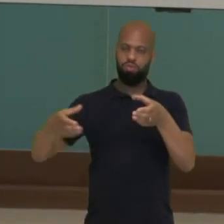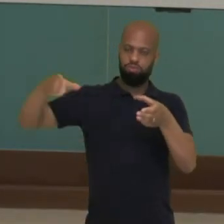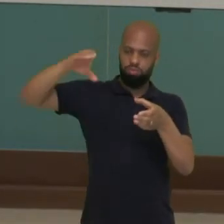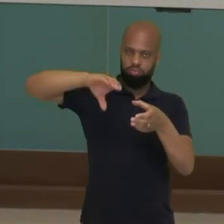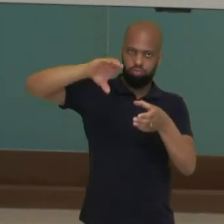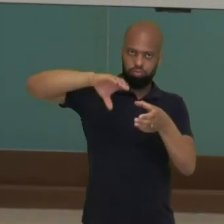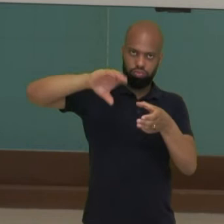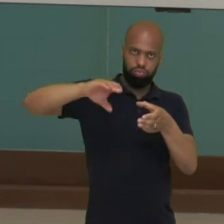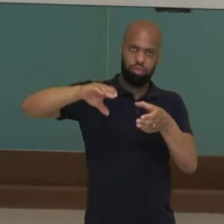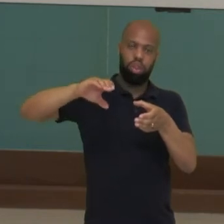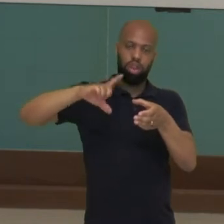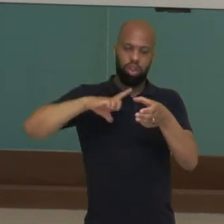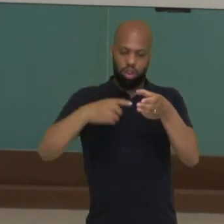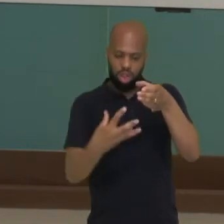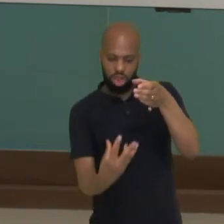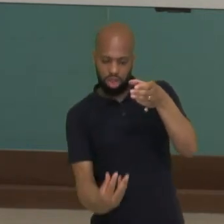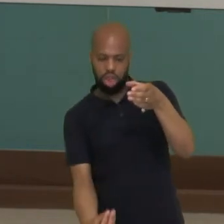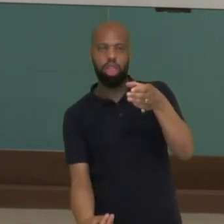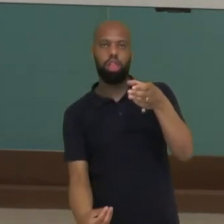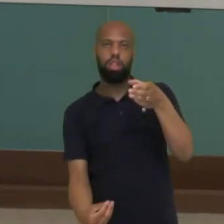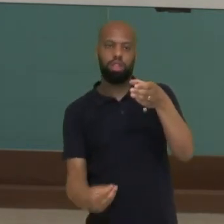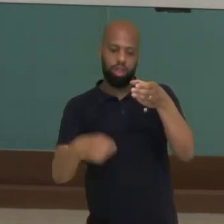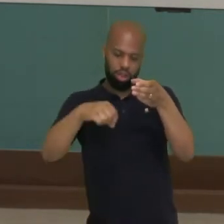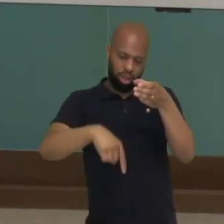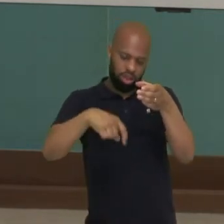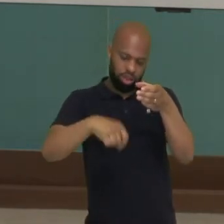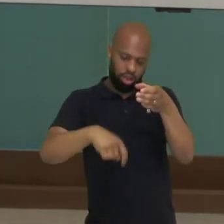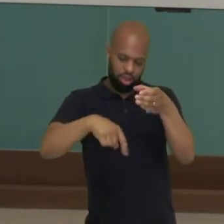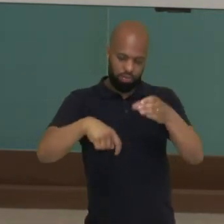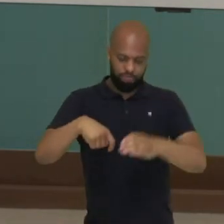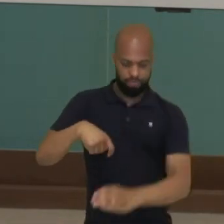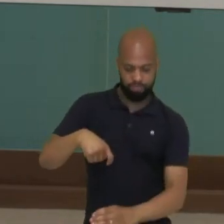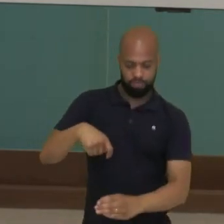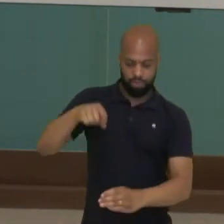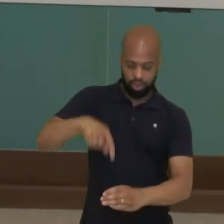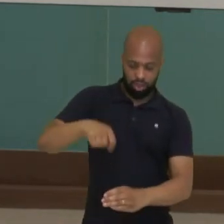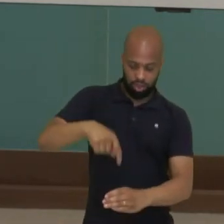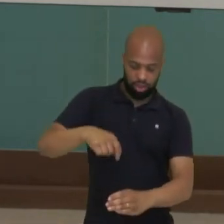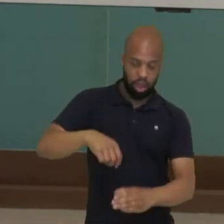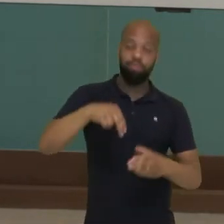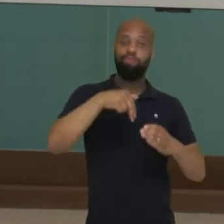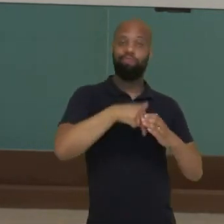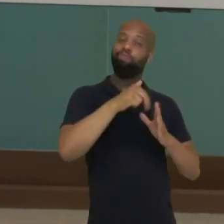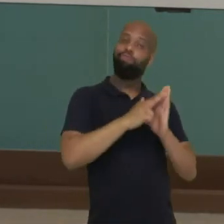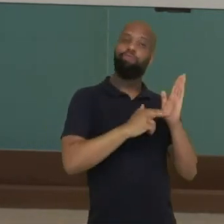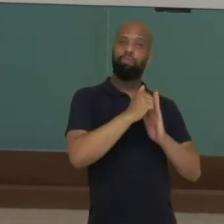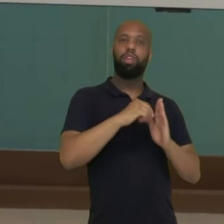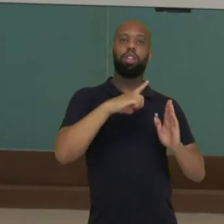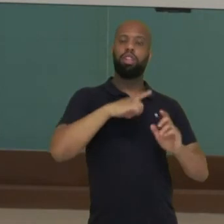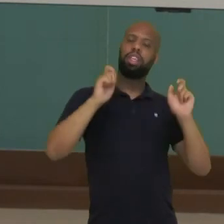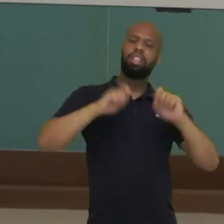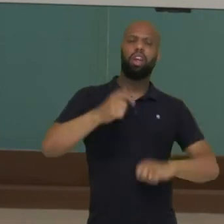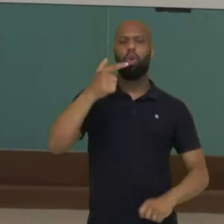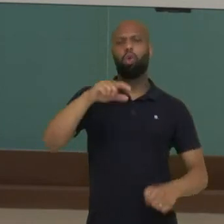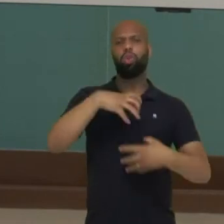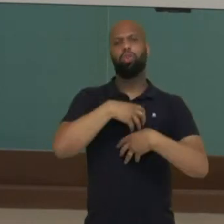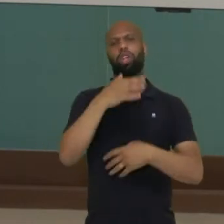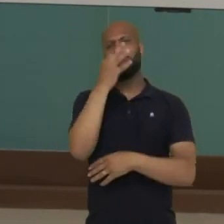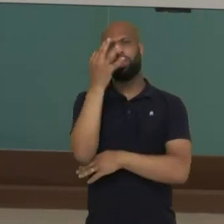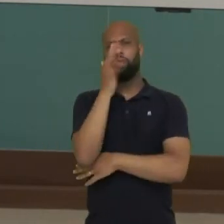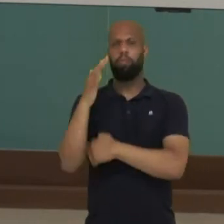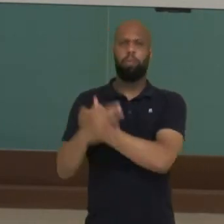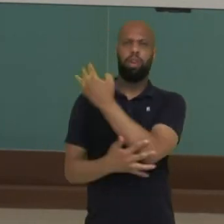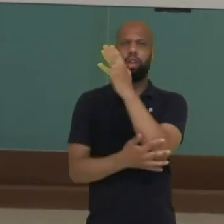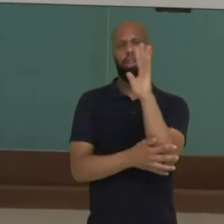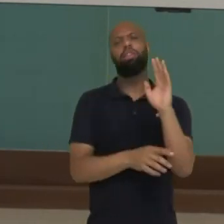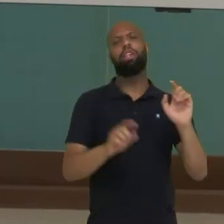cima de um copo. E da mesma forma você pode coar com um pano. Você pode extrair a tinta de outras plantas e vegetais conforme